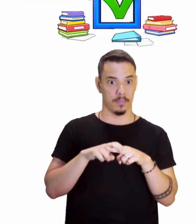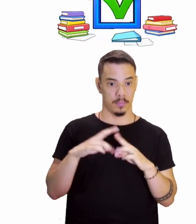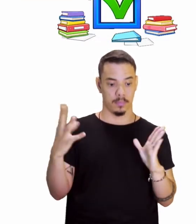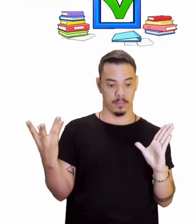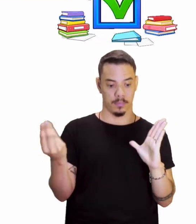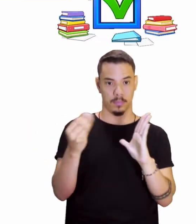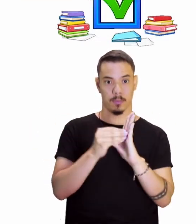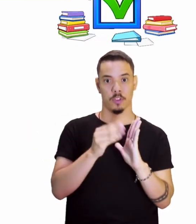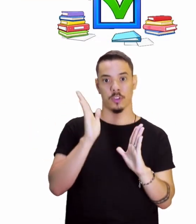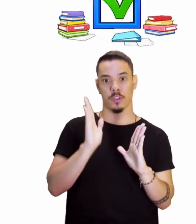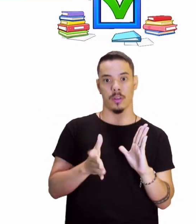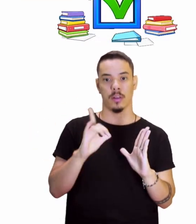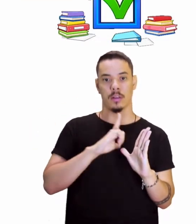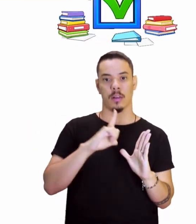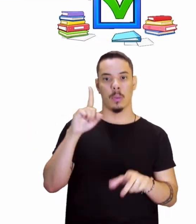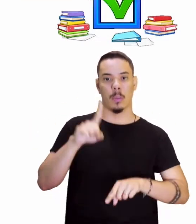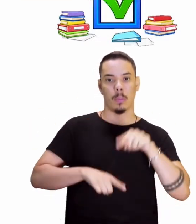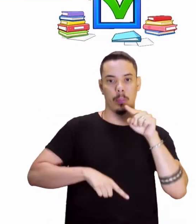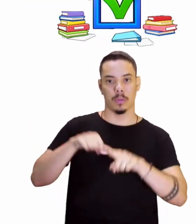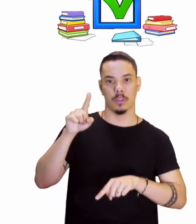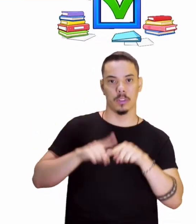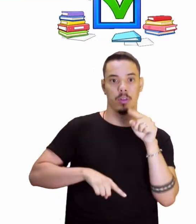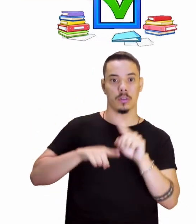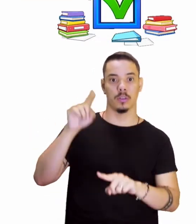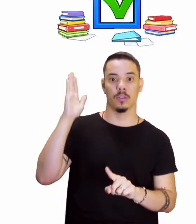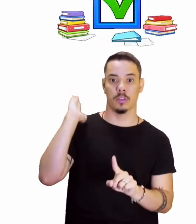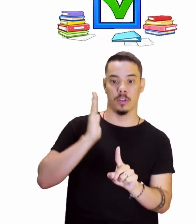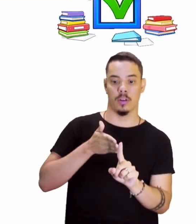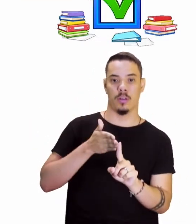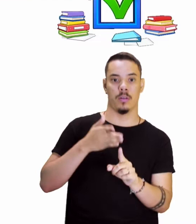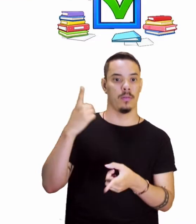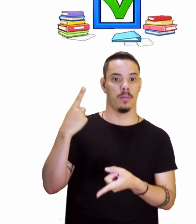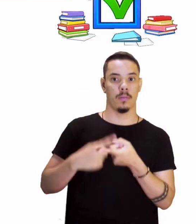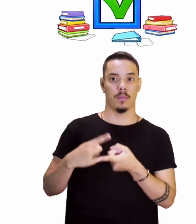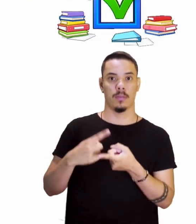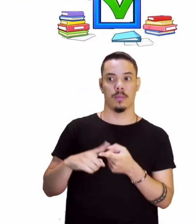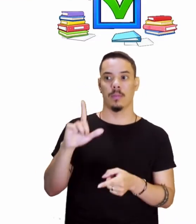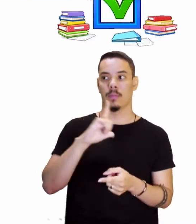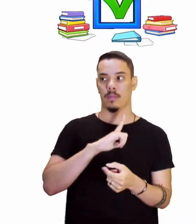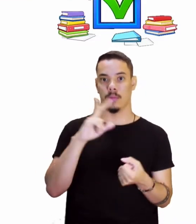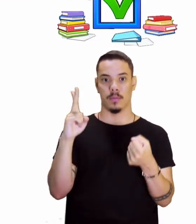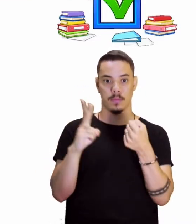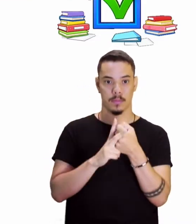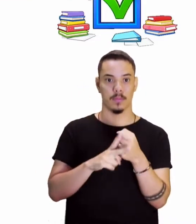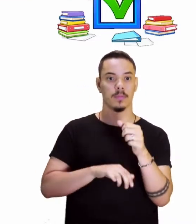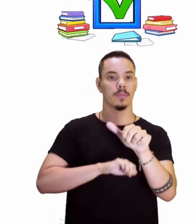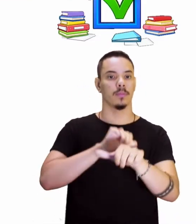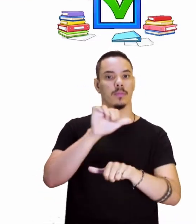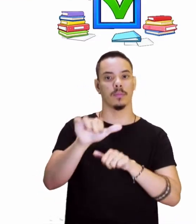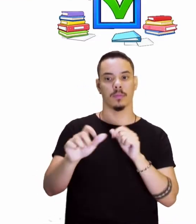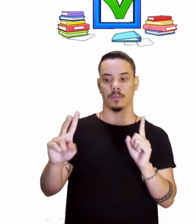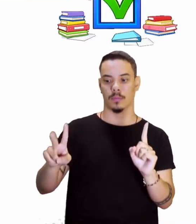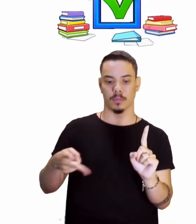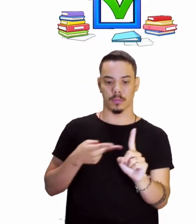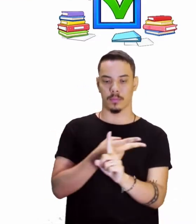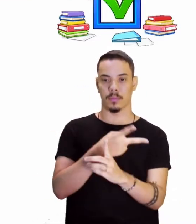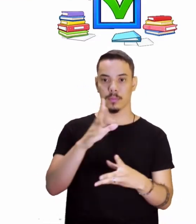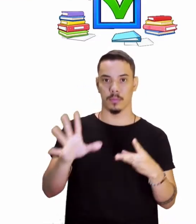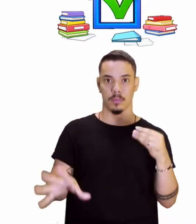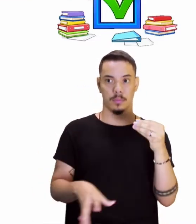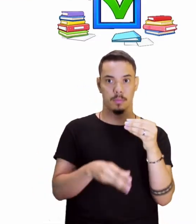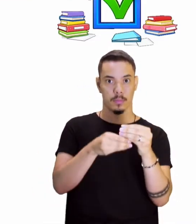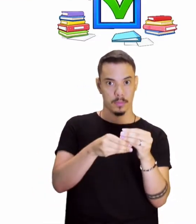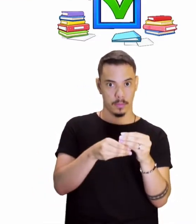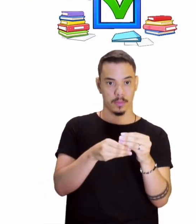classifica em quê? Objeto direto. Por que objeto direto? Porque eu tenho um verbo transitivo que exige um complemento